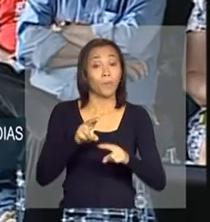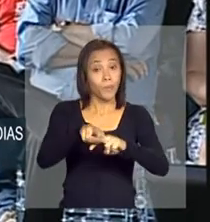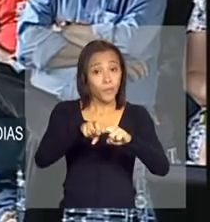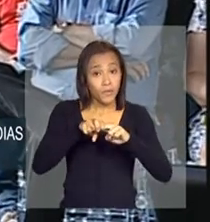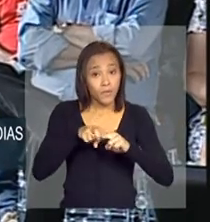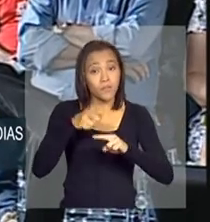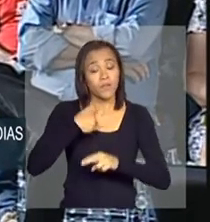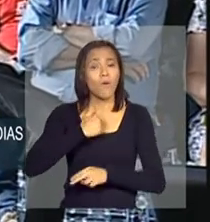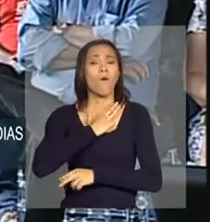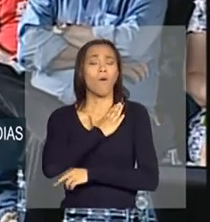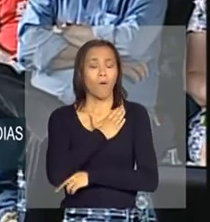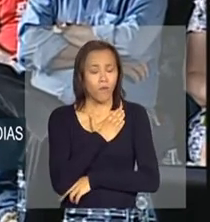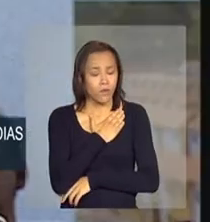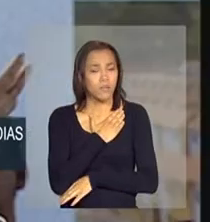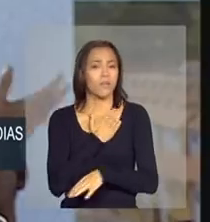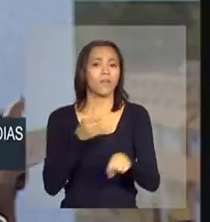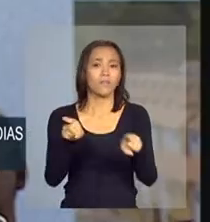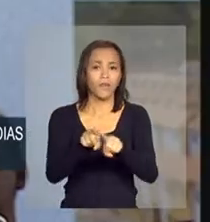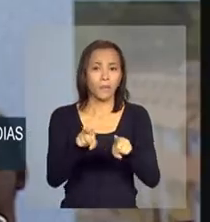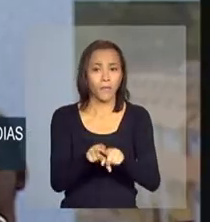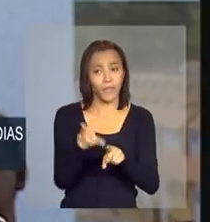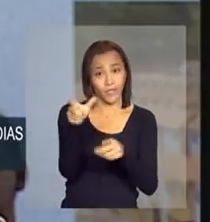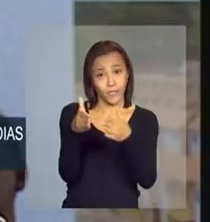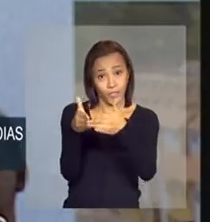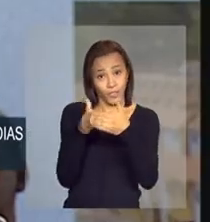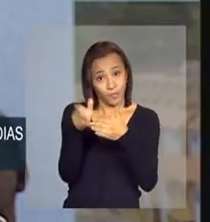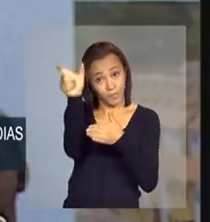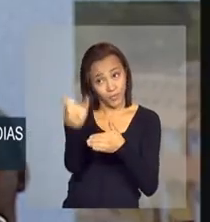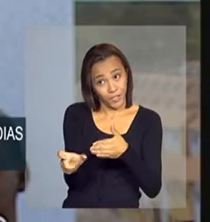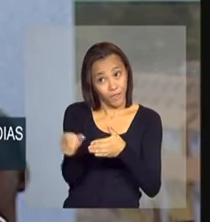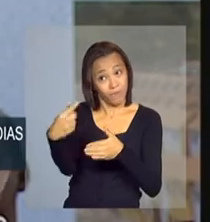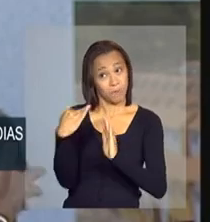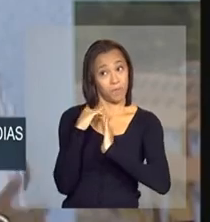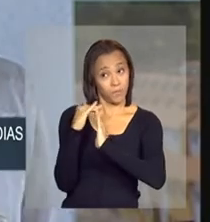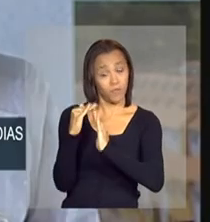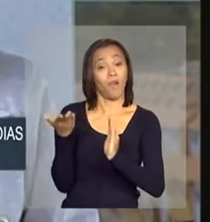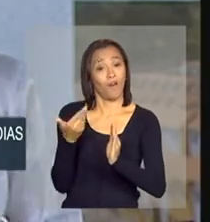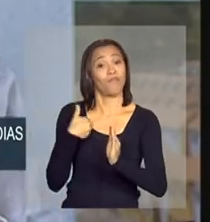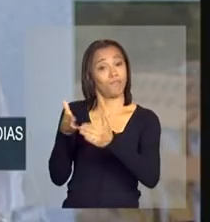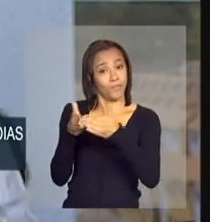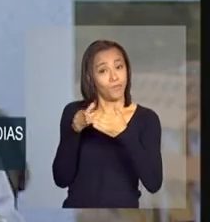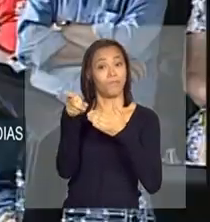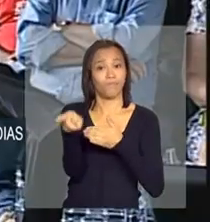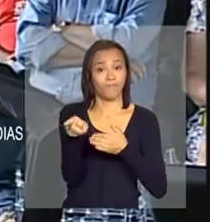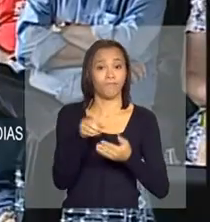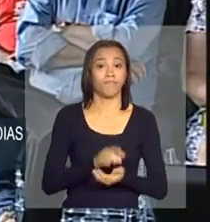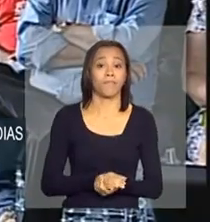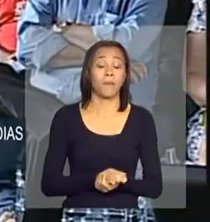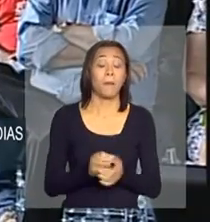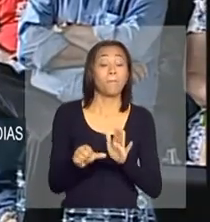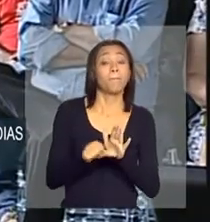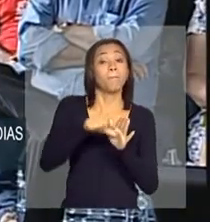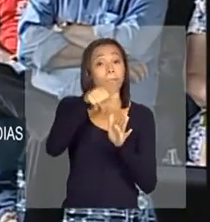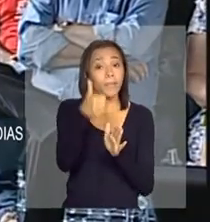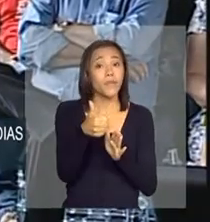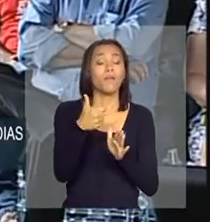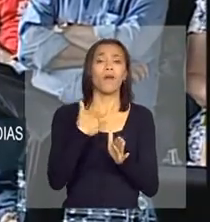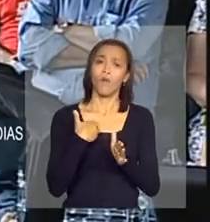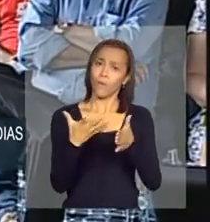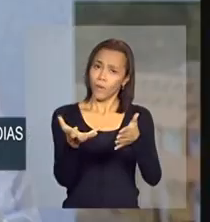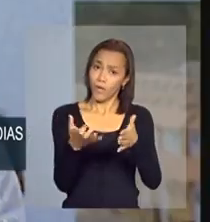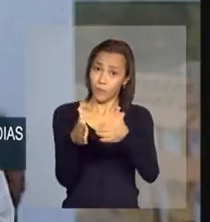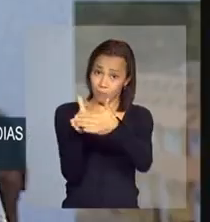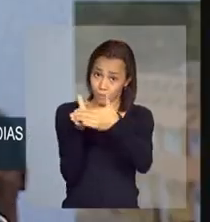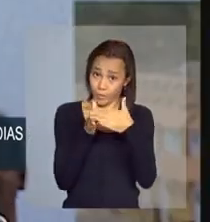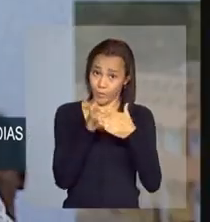gostaria também de pedir para o senhor eu pediu para mim agora eu peço para o senhor primeiro eu